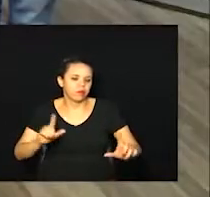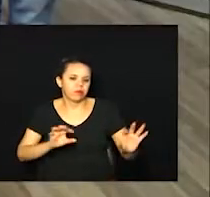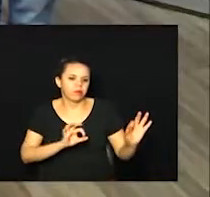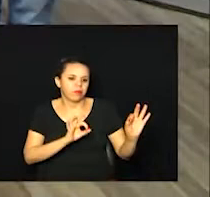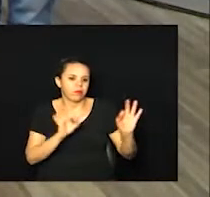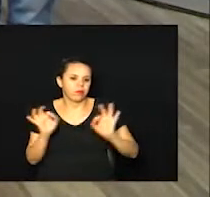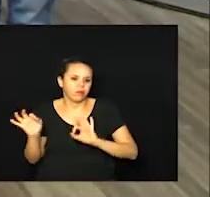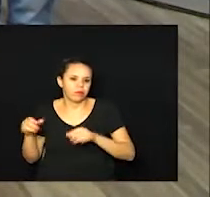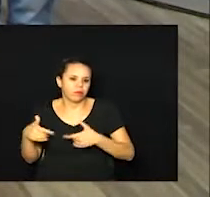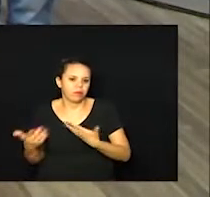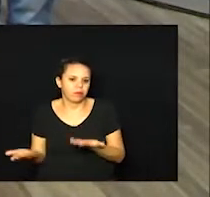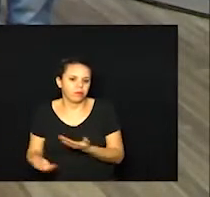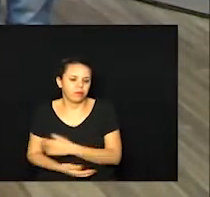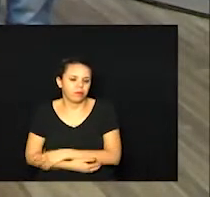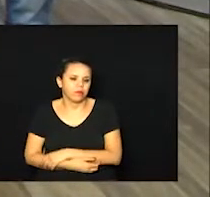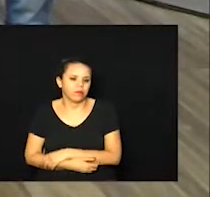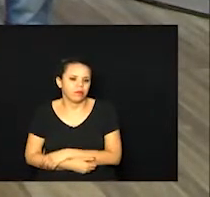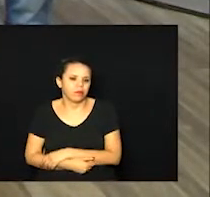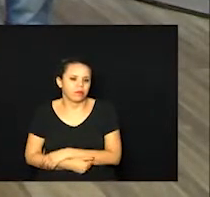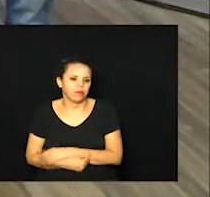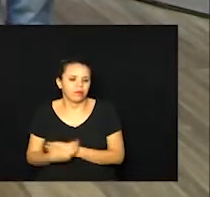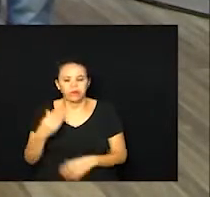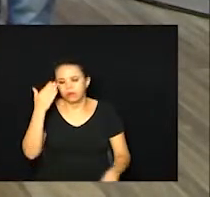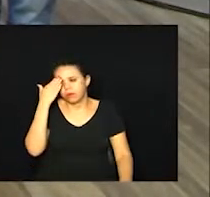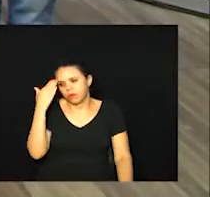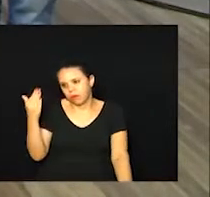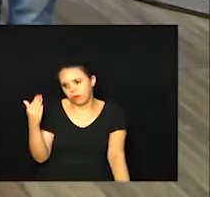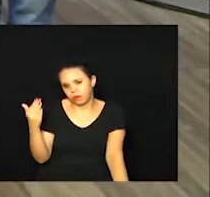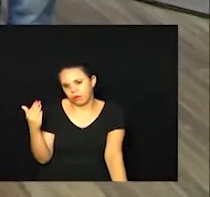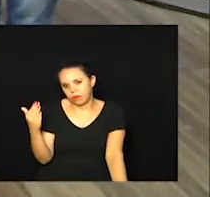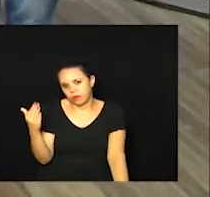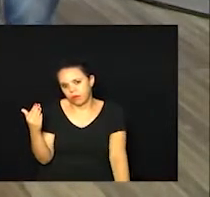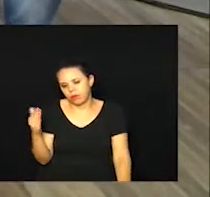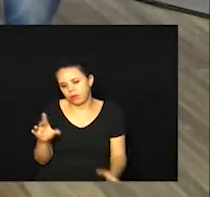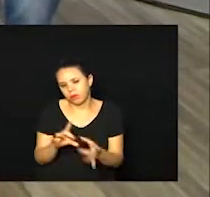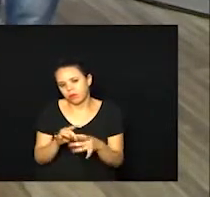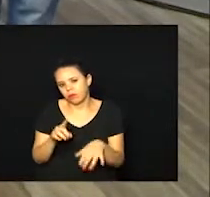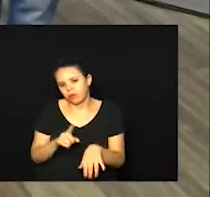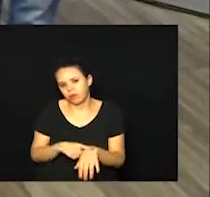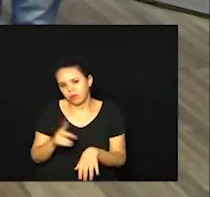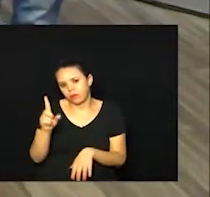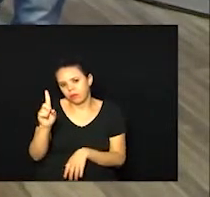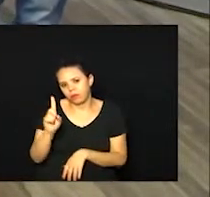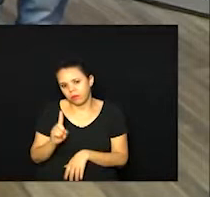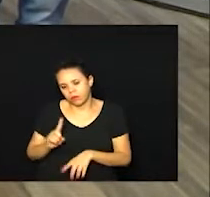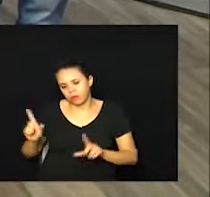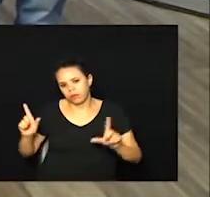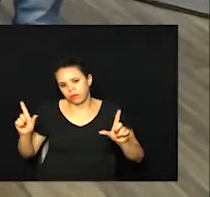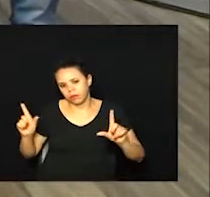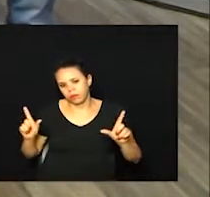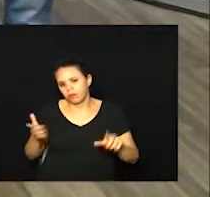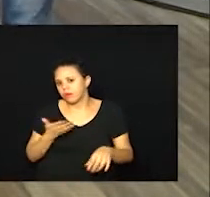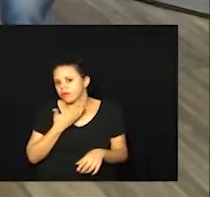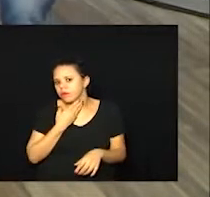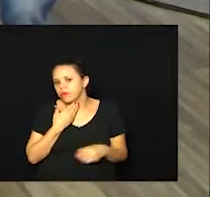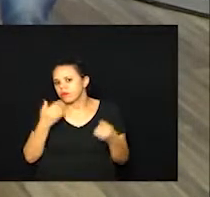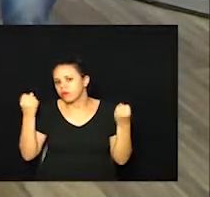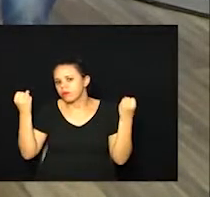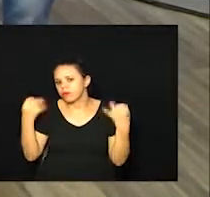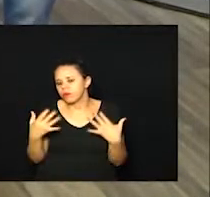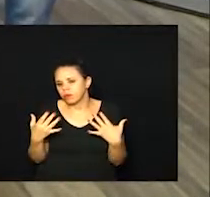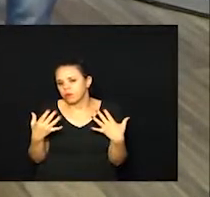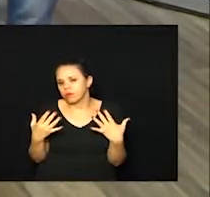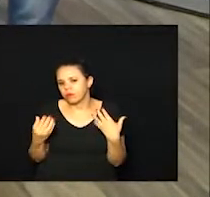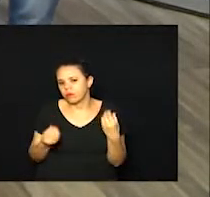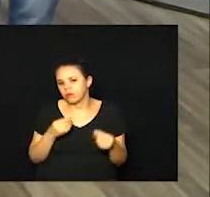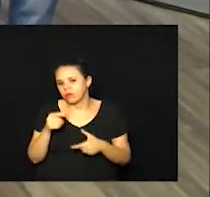acompanhar todo o trabalho do senhor. Vereador, muito obrigada, viu, por se disponibilizar, vir aqui até os nossos estúdios e falar um pouquinho, né, de